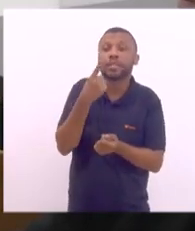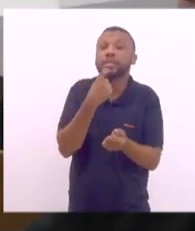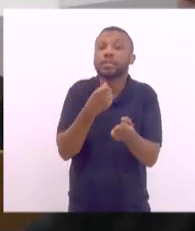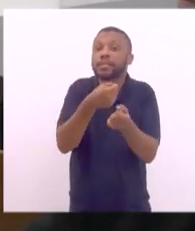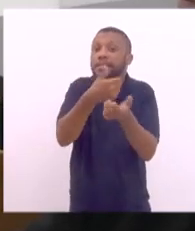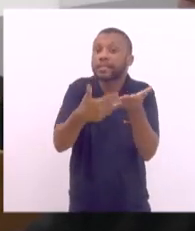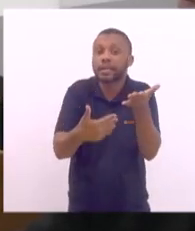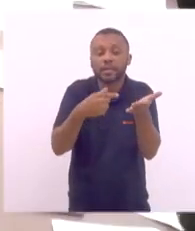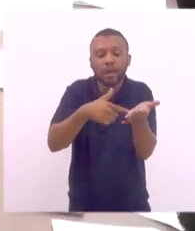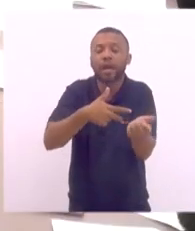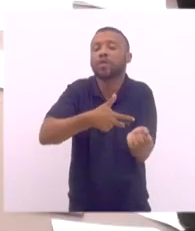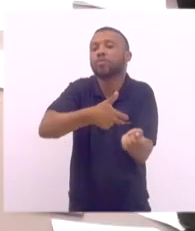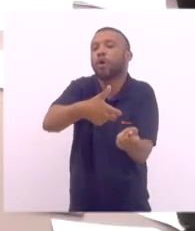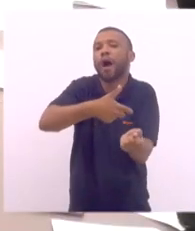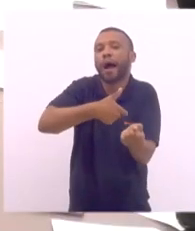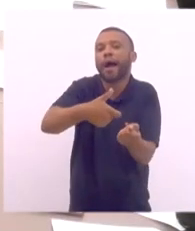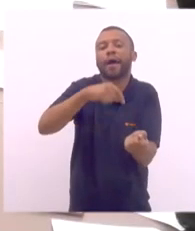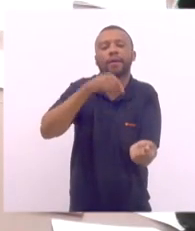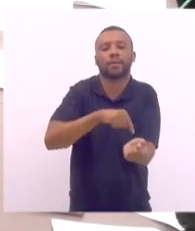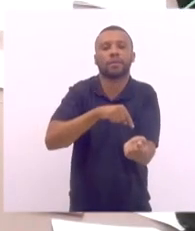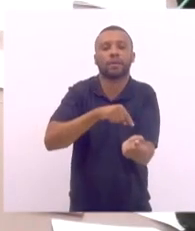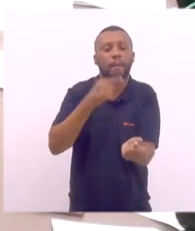salvar vidas.